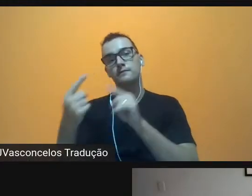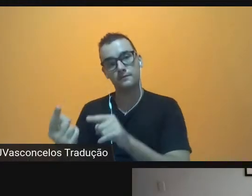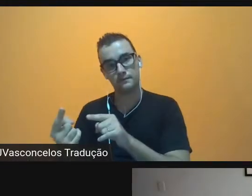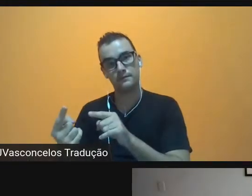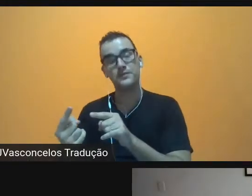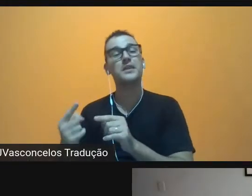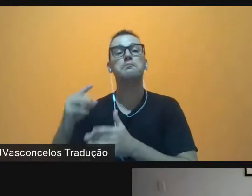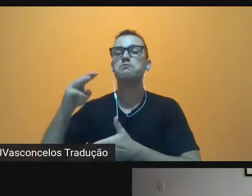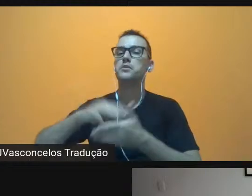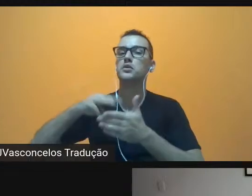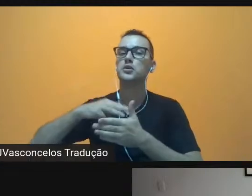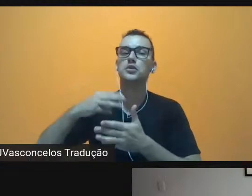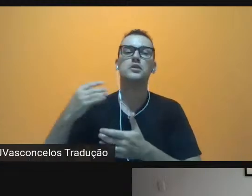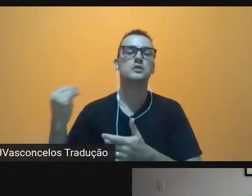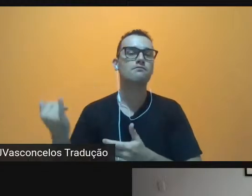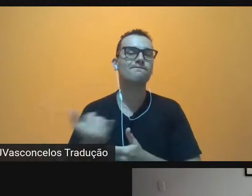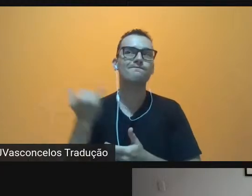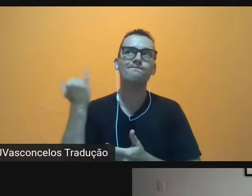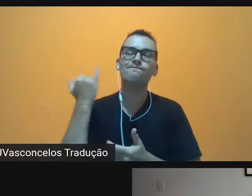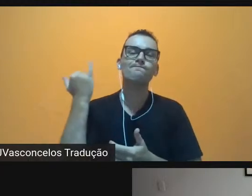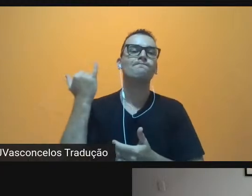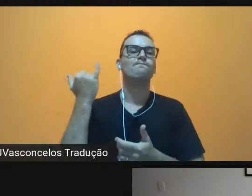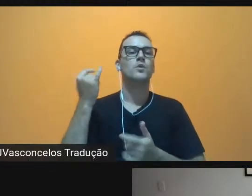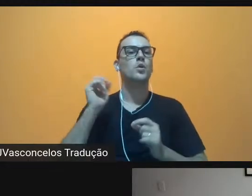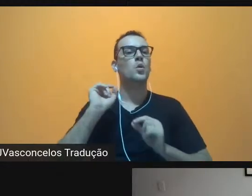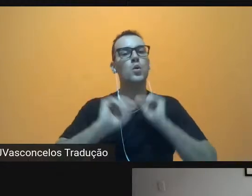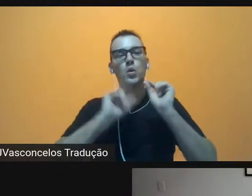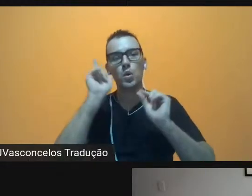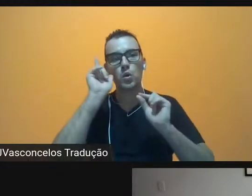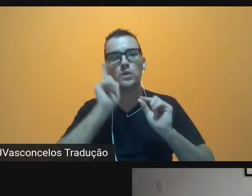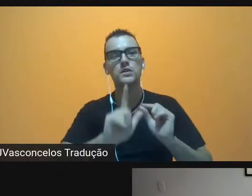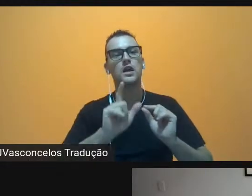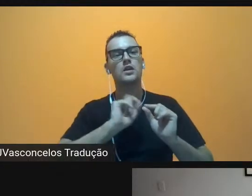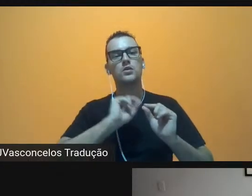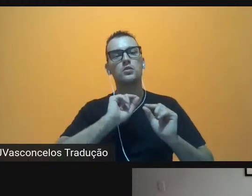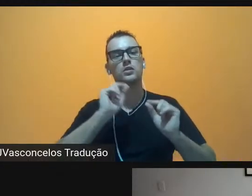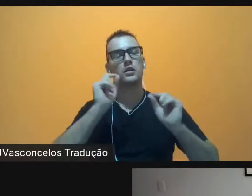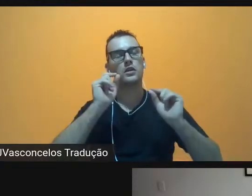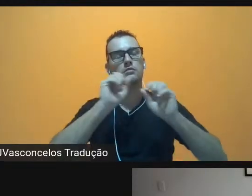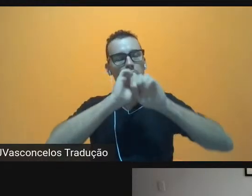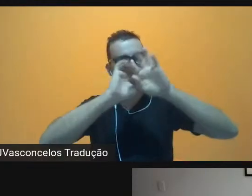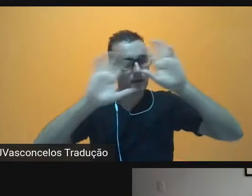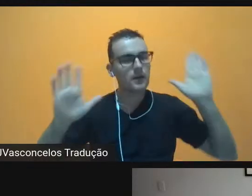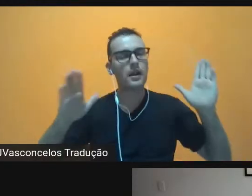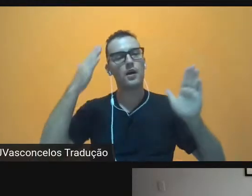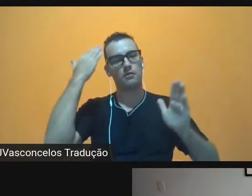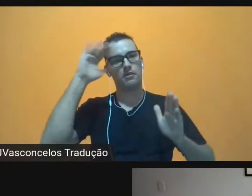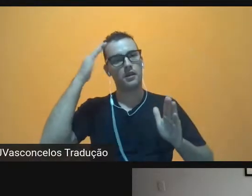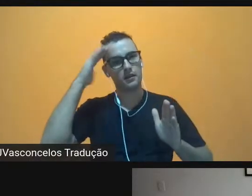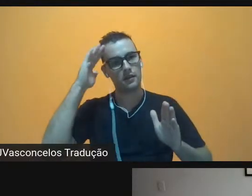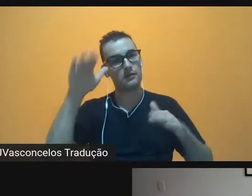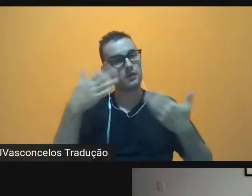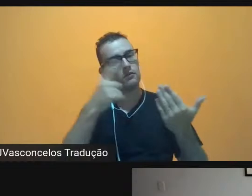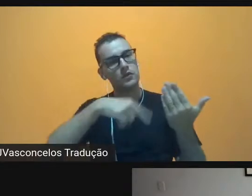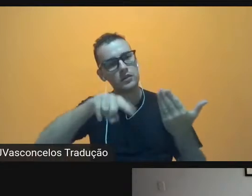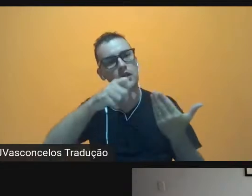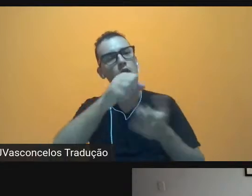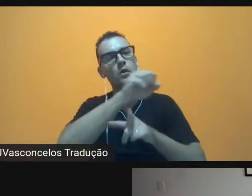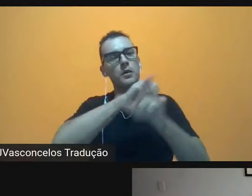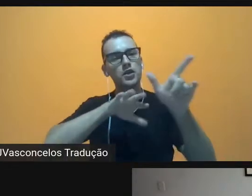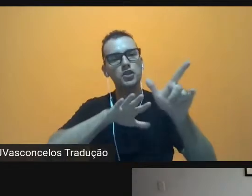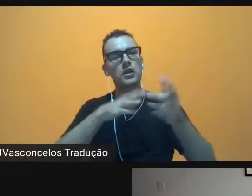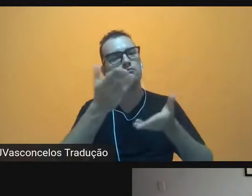ser clarificado, possa ser amadurecido. Então, eu gostaria que você compartilhasse um pouquinho com a gente como foi